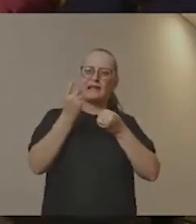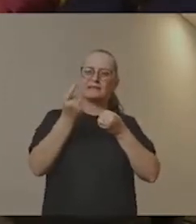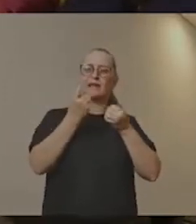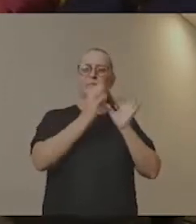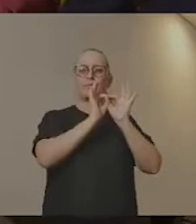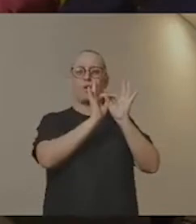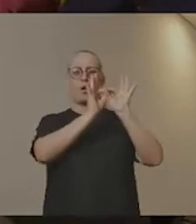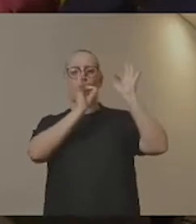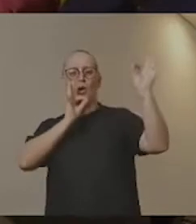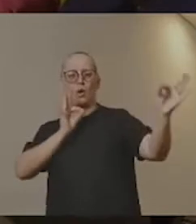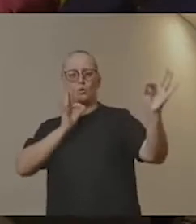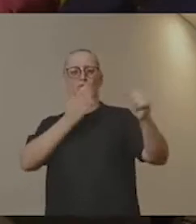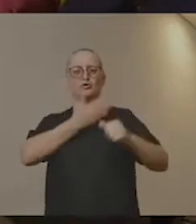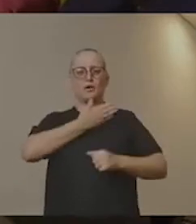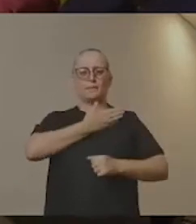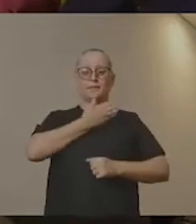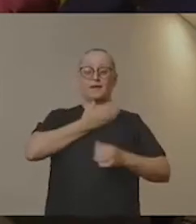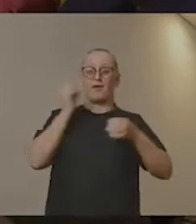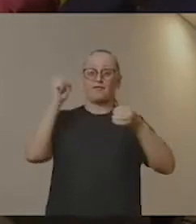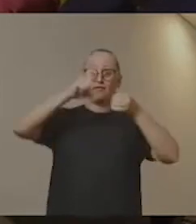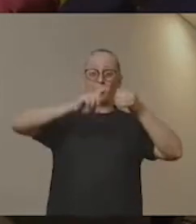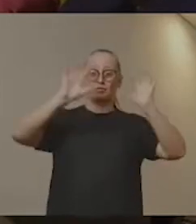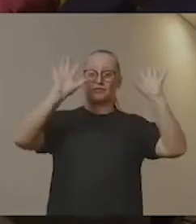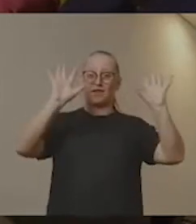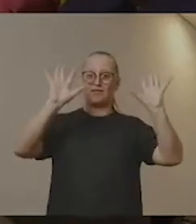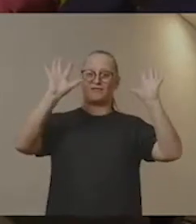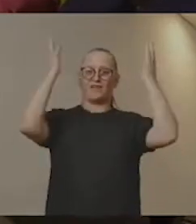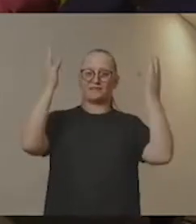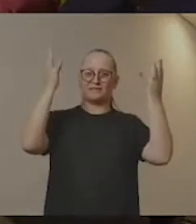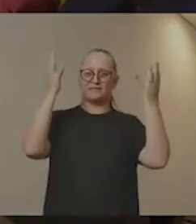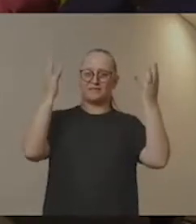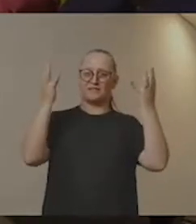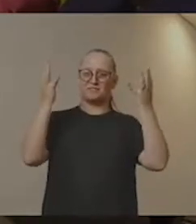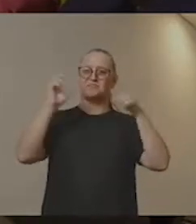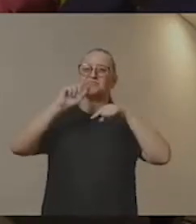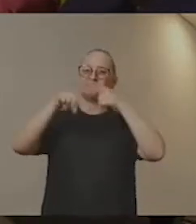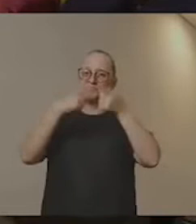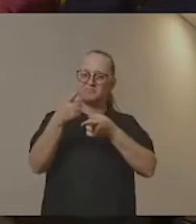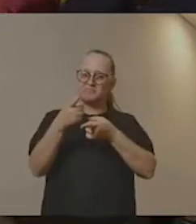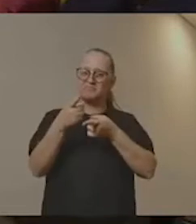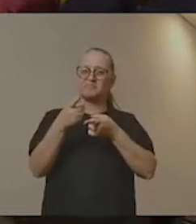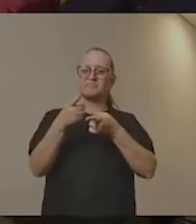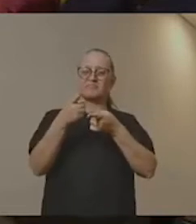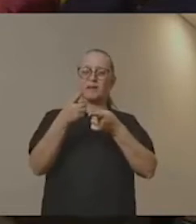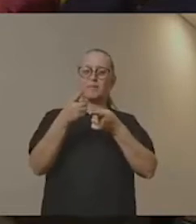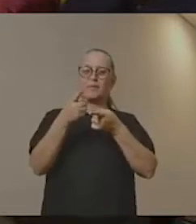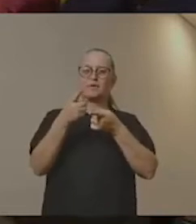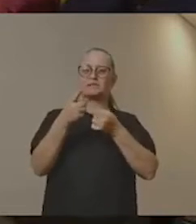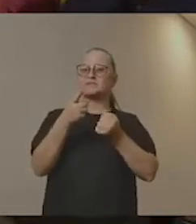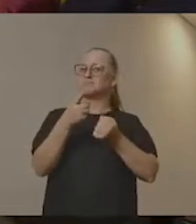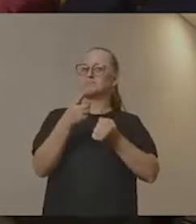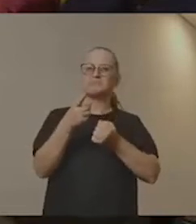uma festa. E a realidade que a gente teve, antes de você complementar, não foi essa, né? Nós temos depoimentos de